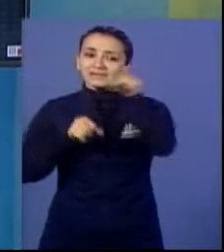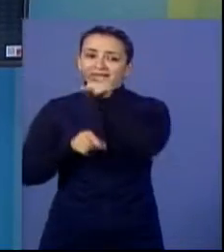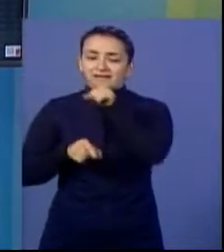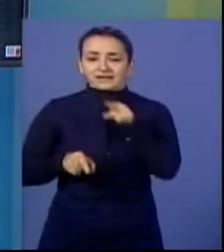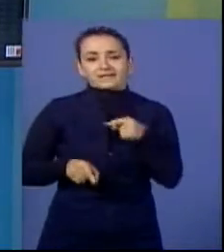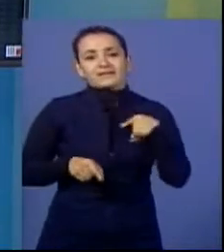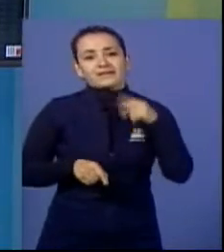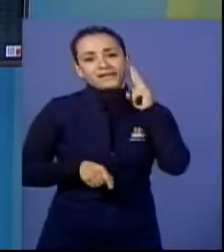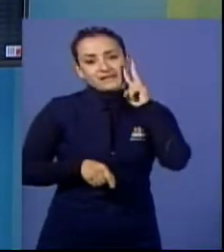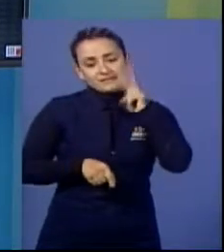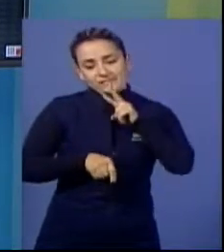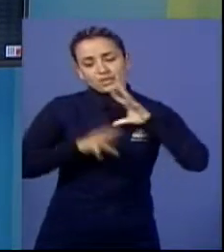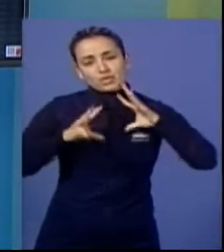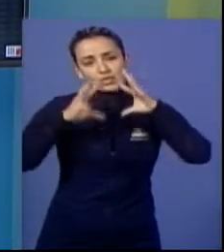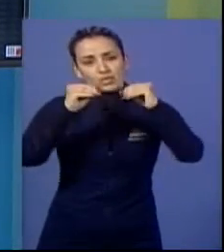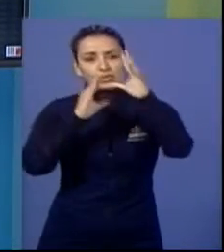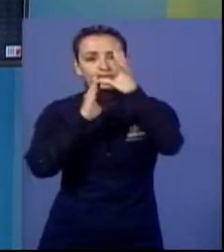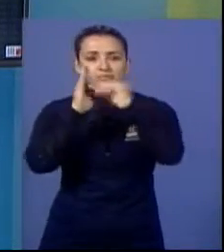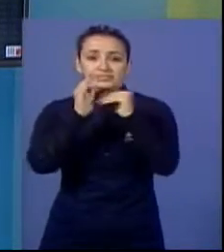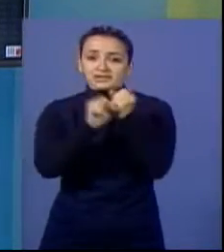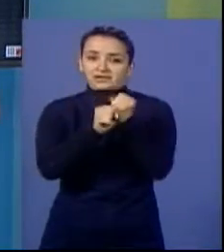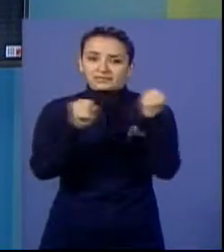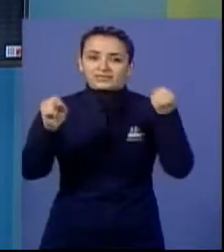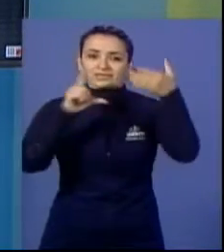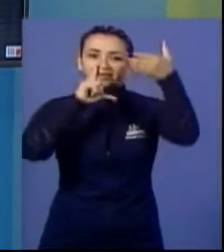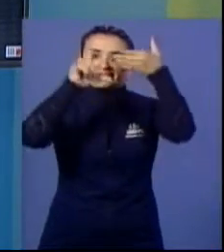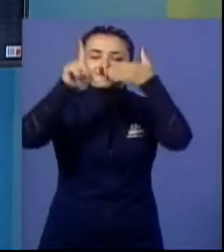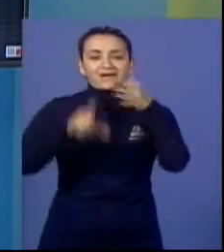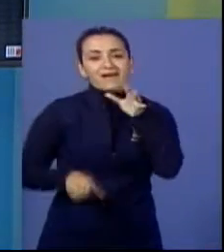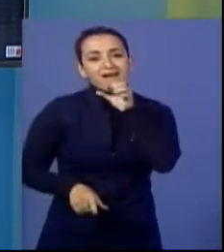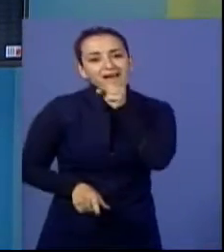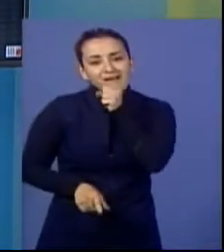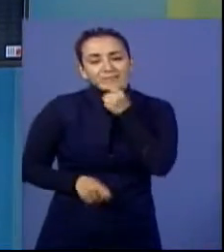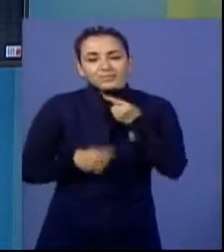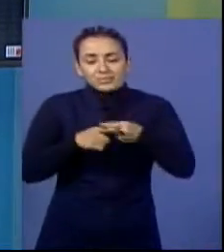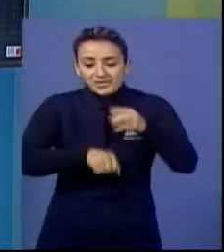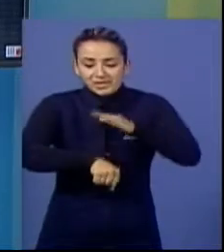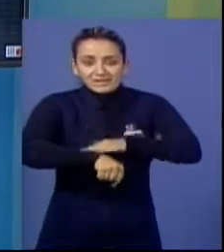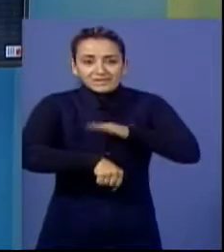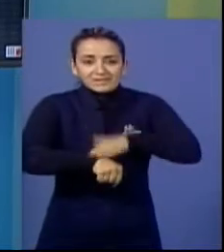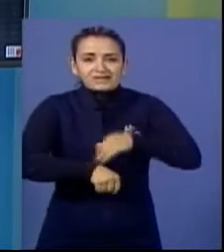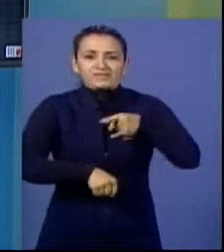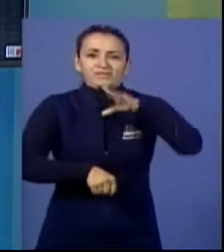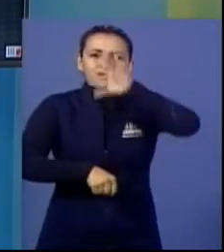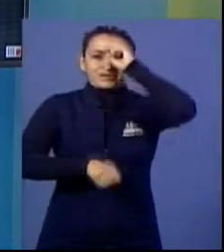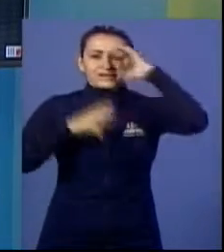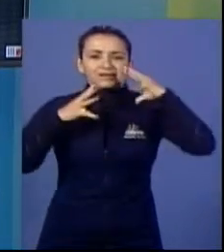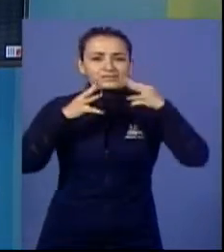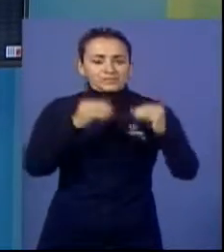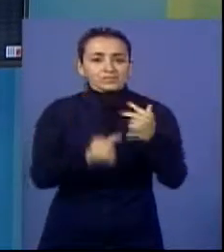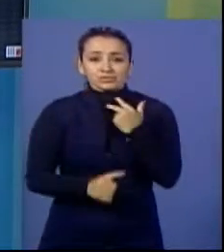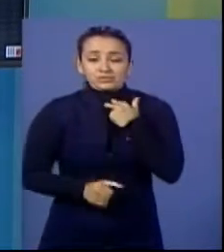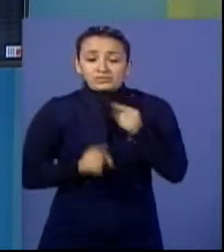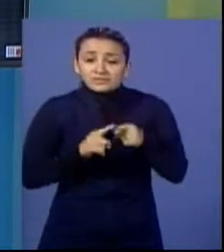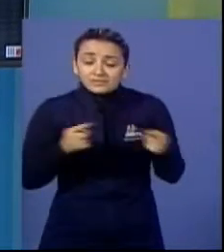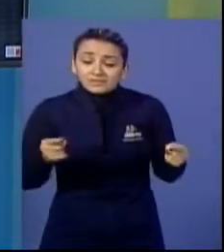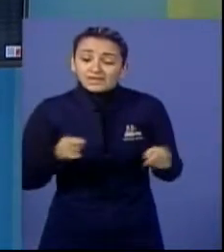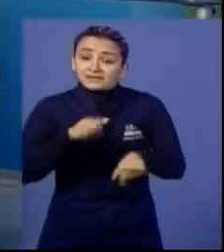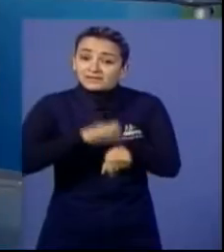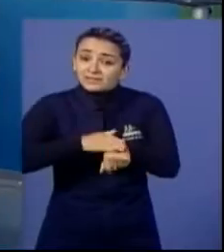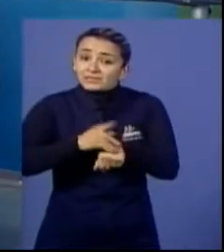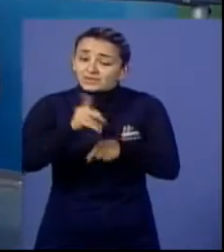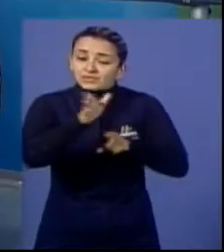não dá tempo de ver tudo, né? Você observa que a nossa aula fica corrida às vezes aí porque não dá tempo de você conseguir pegar tudo. Mas o problema é você correr